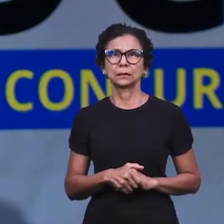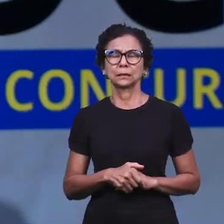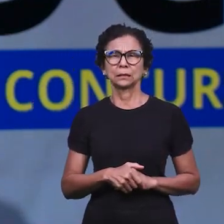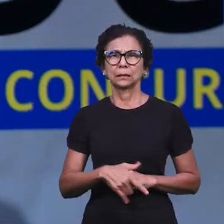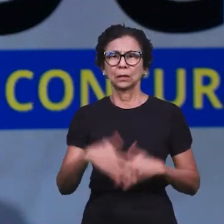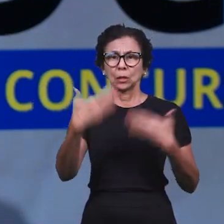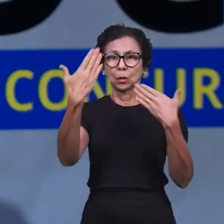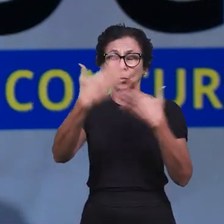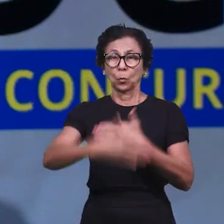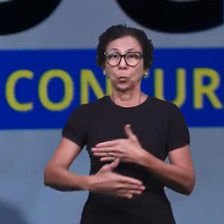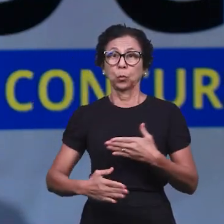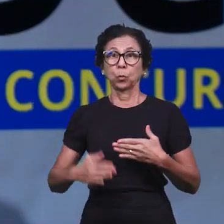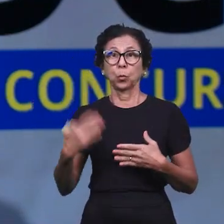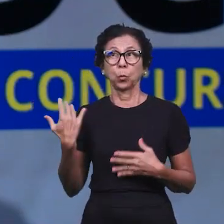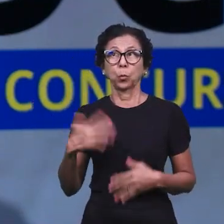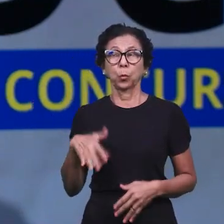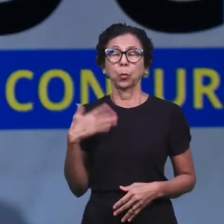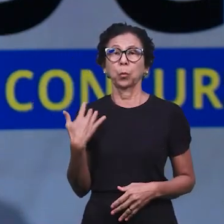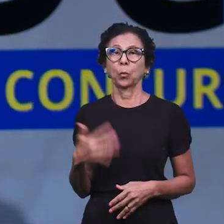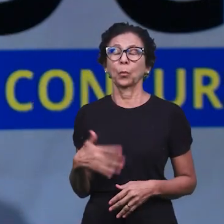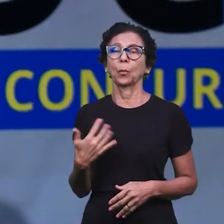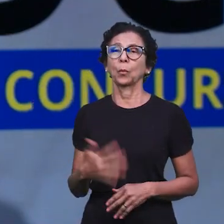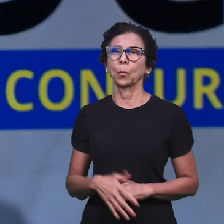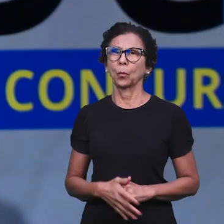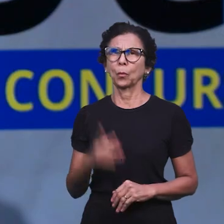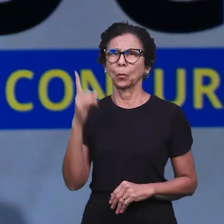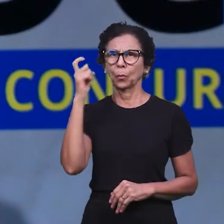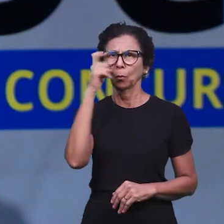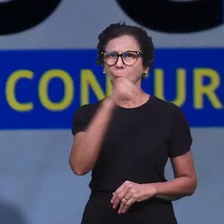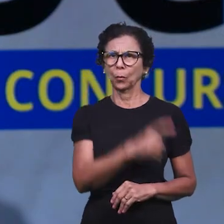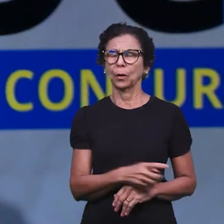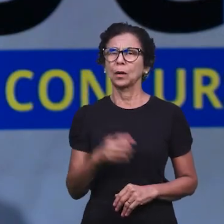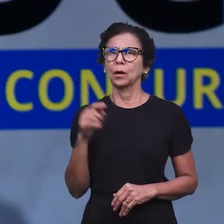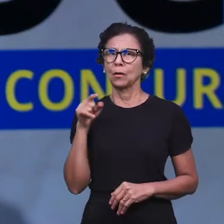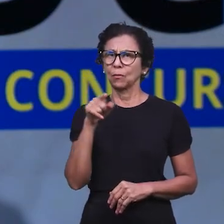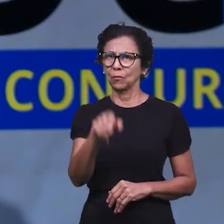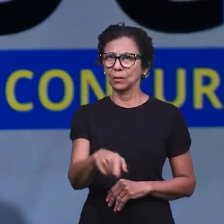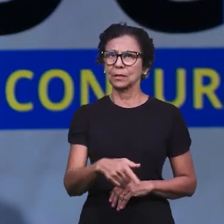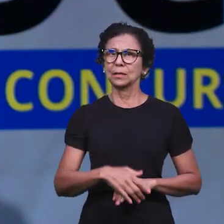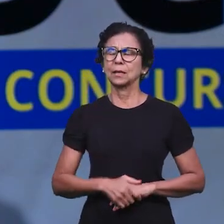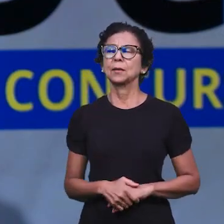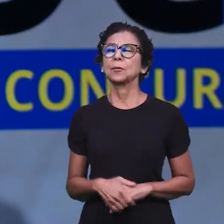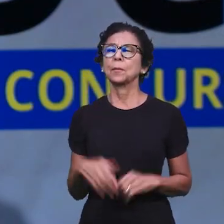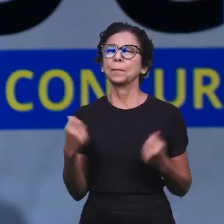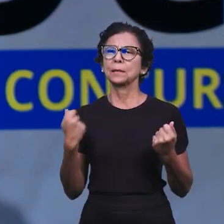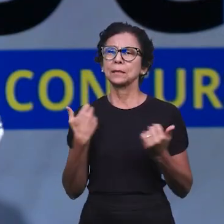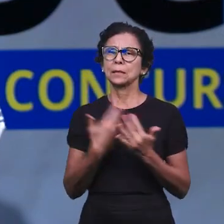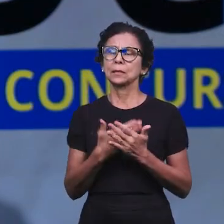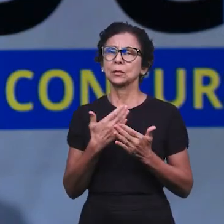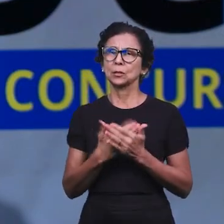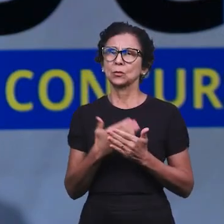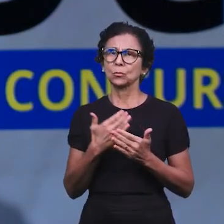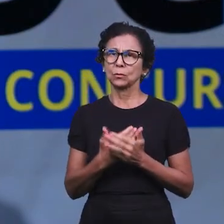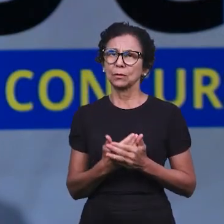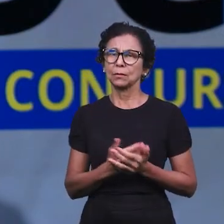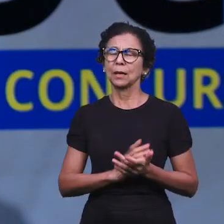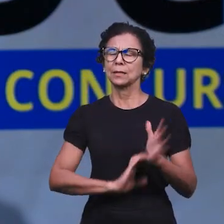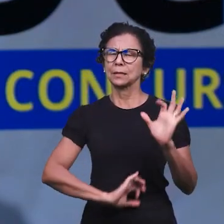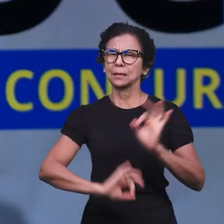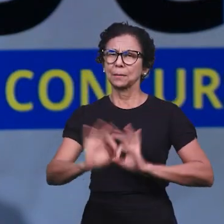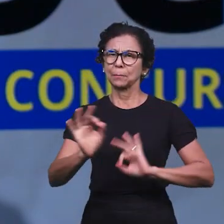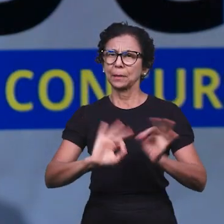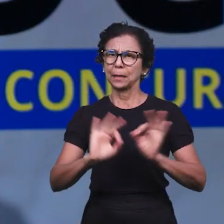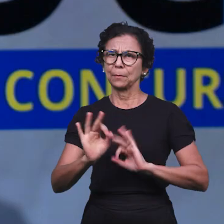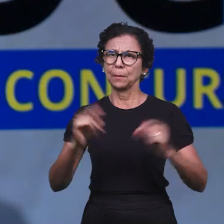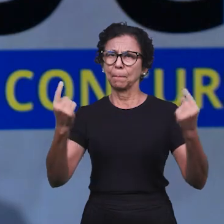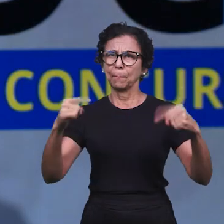tem subido. Então você precisa ser um concurseiro que está no nível alto de preparação para efetivamente disputar